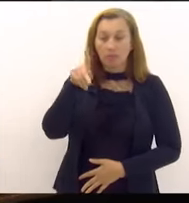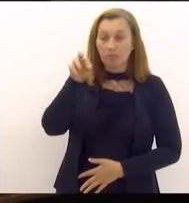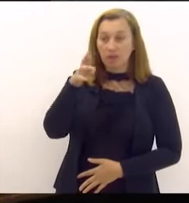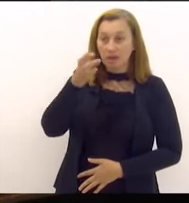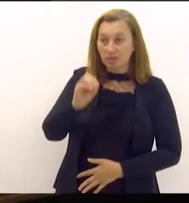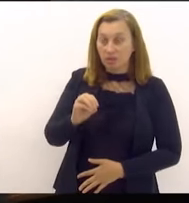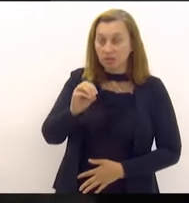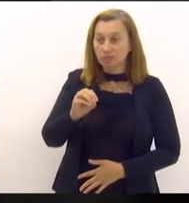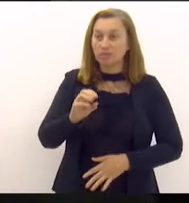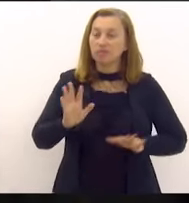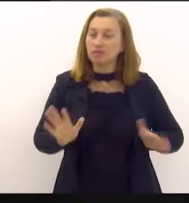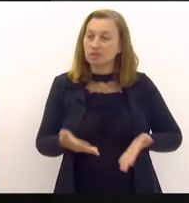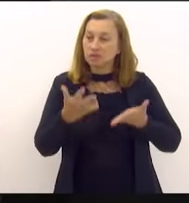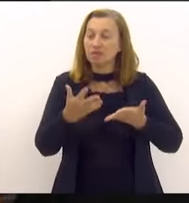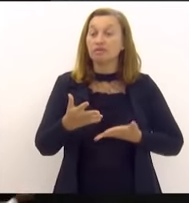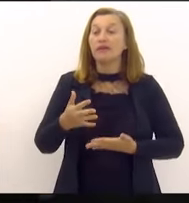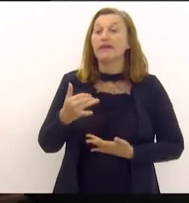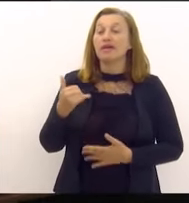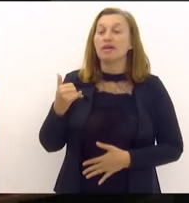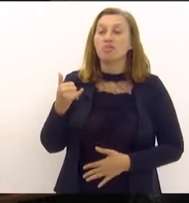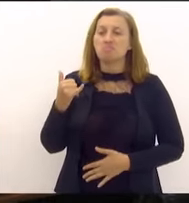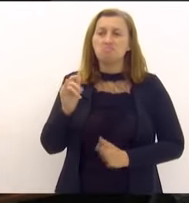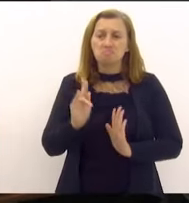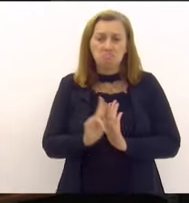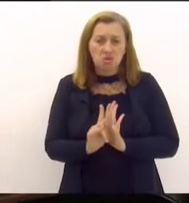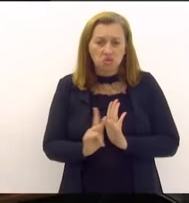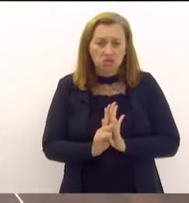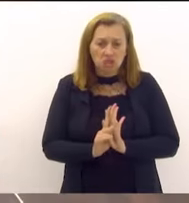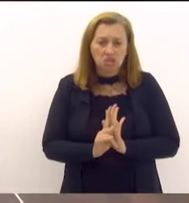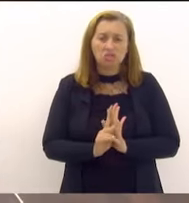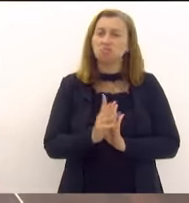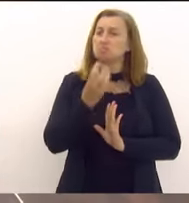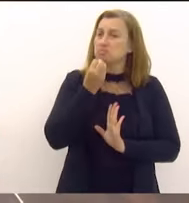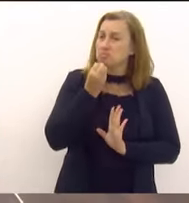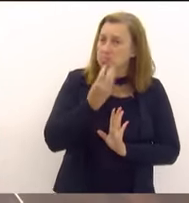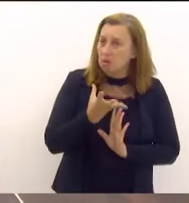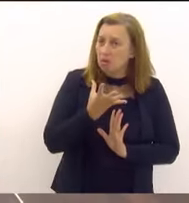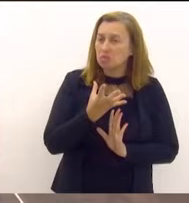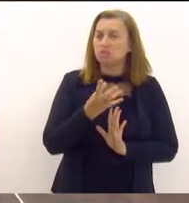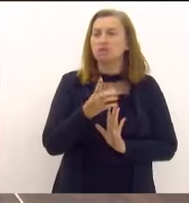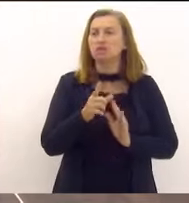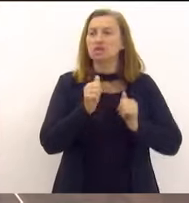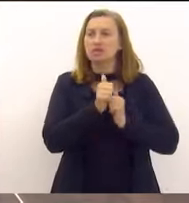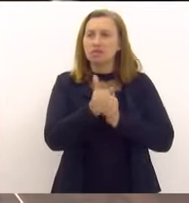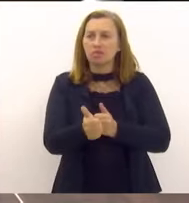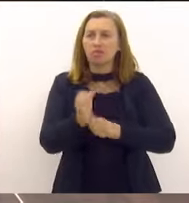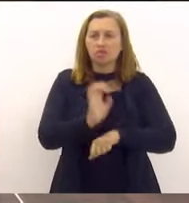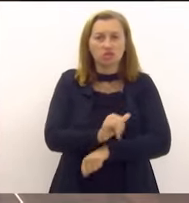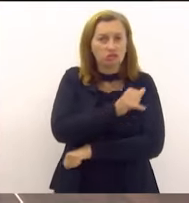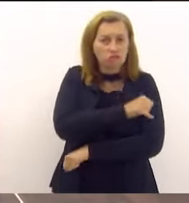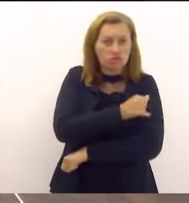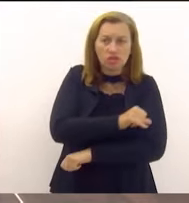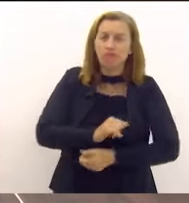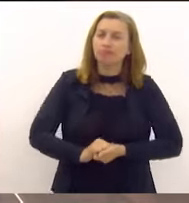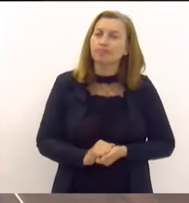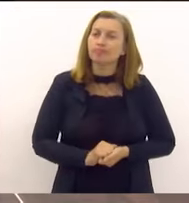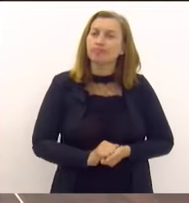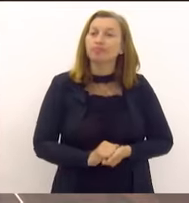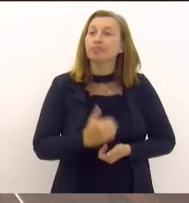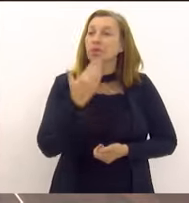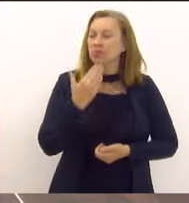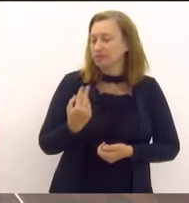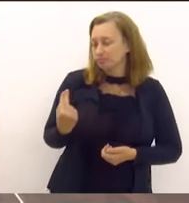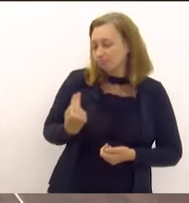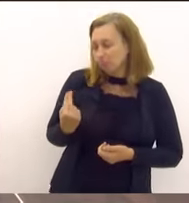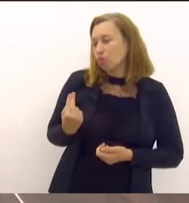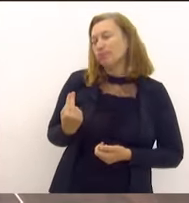nenhuma, um projeto que vem enriquecer muito esse segmento no Estado do Rio de Janeiro e solicitar a